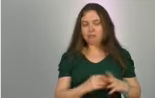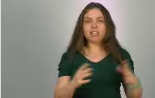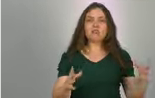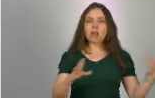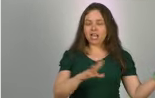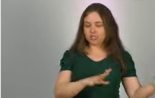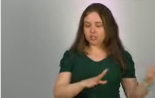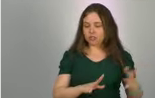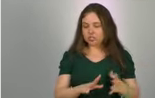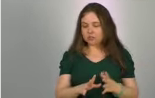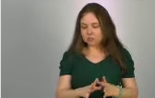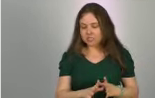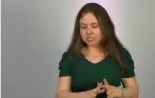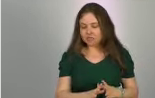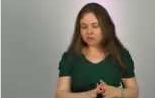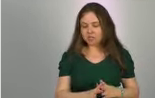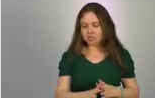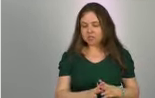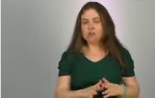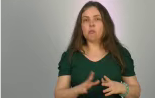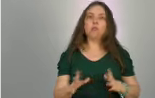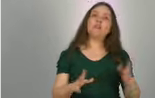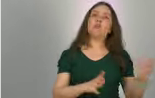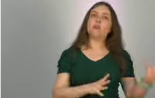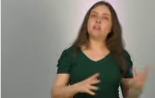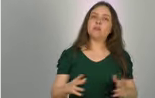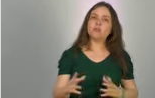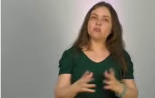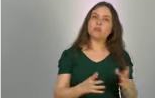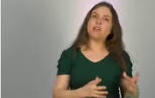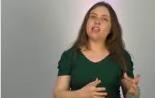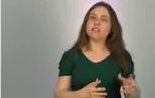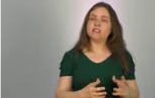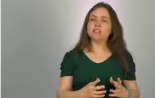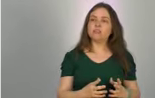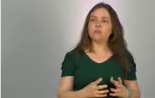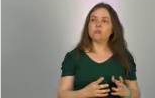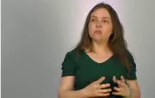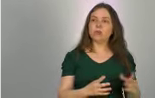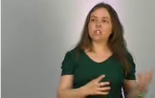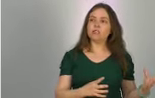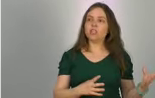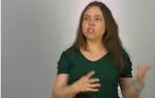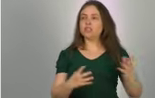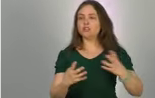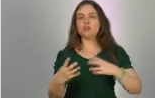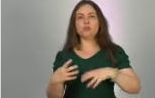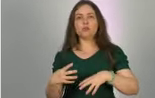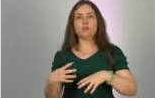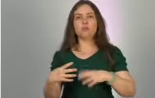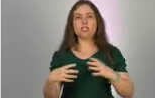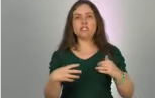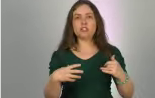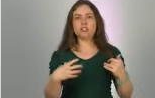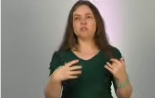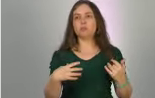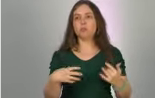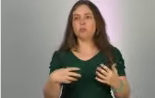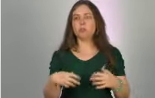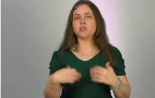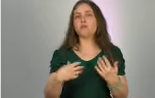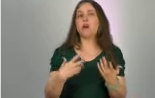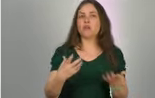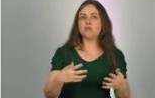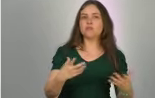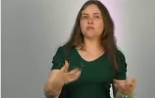demonstrado que afeta uma área de atuação específica e muda o comportamento dos colegas então o projeto que iniciou como uma